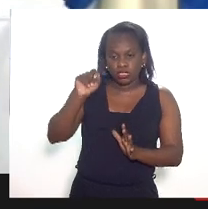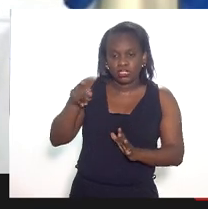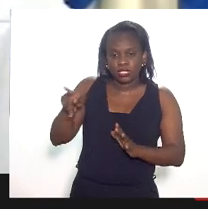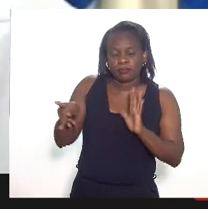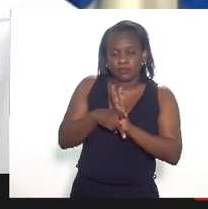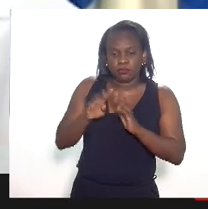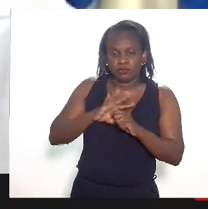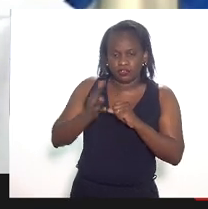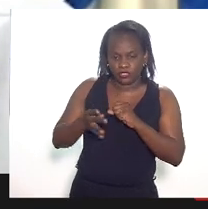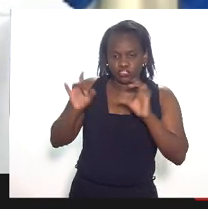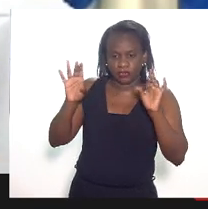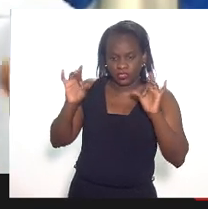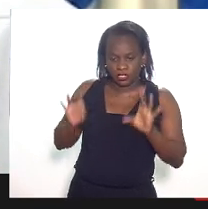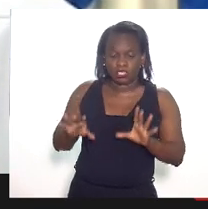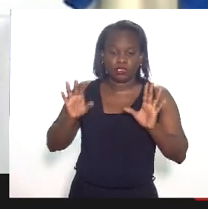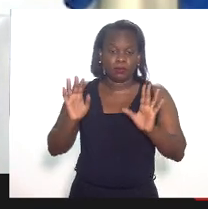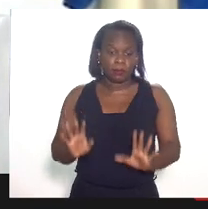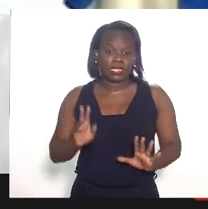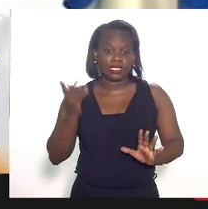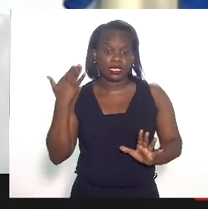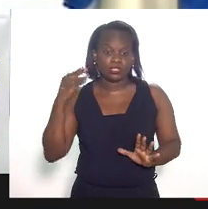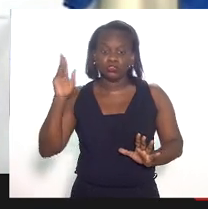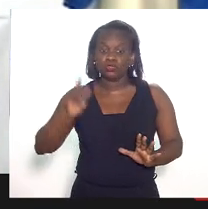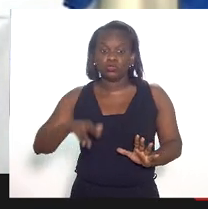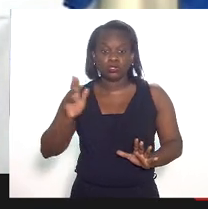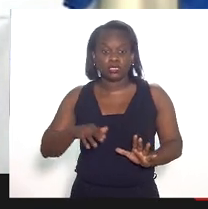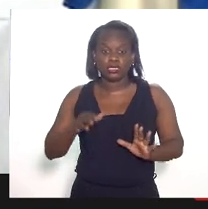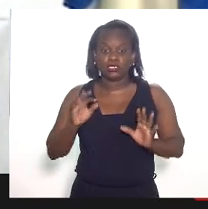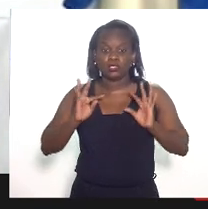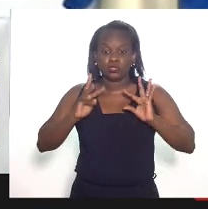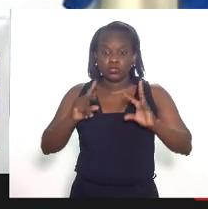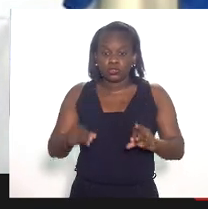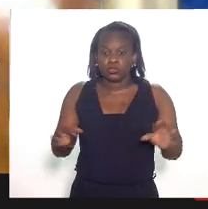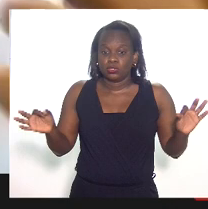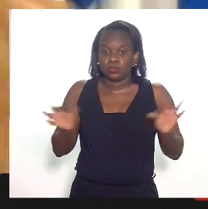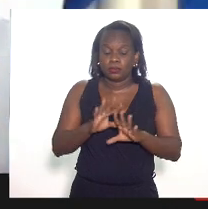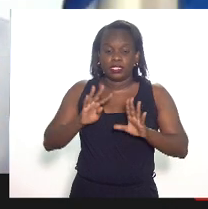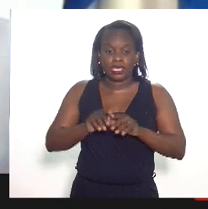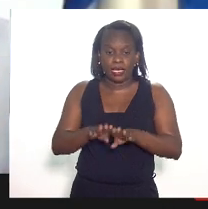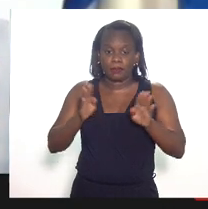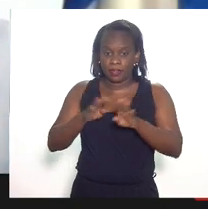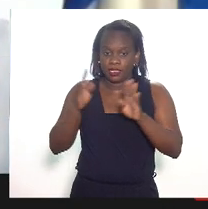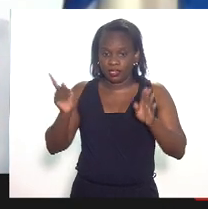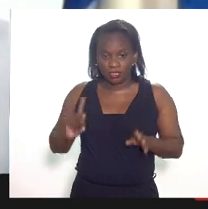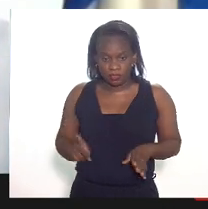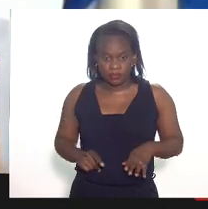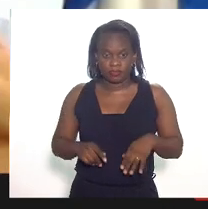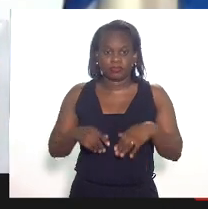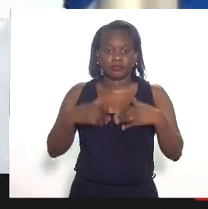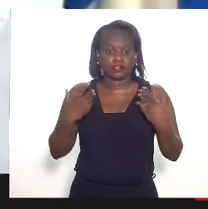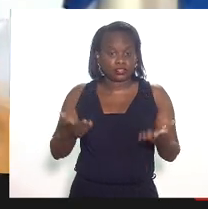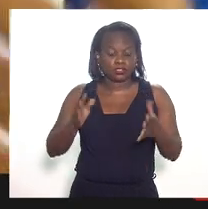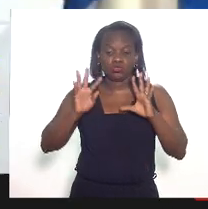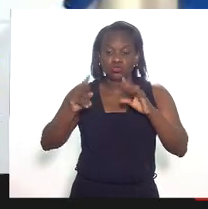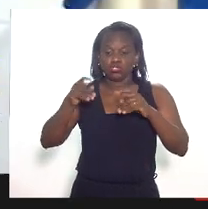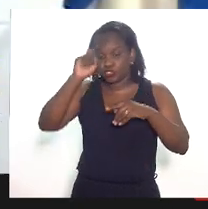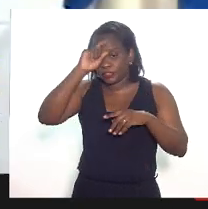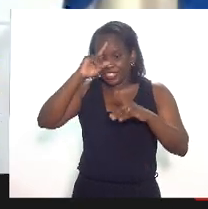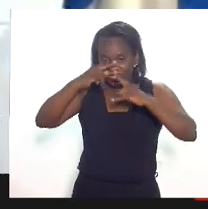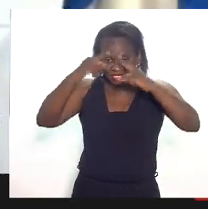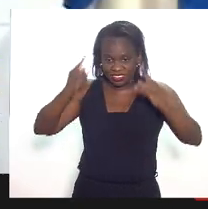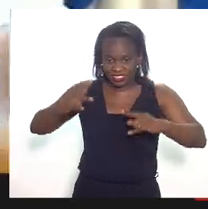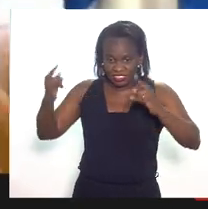Covid, mas ele nunca teve a sua capacidade plena aberta. Então, todo o hospital de campanha caberia